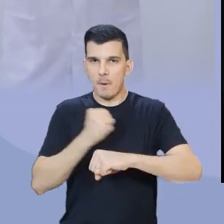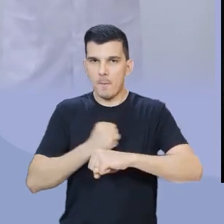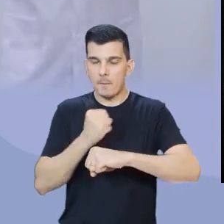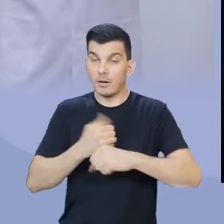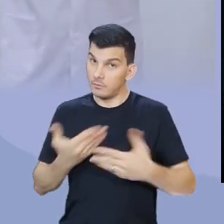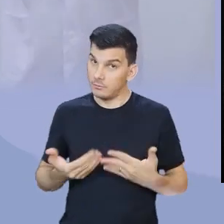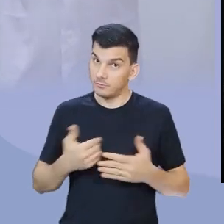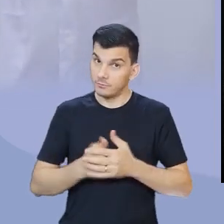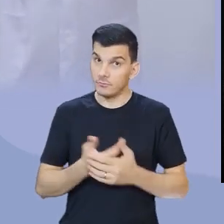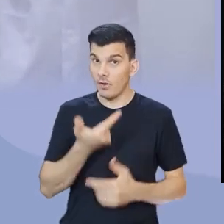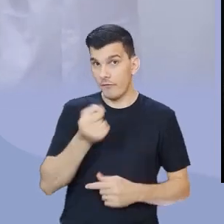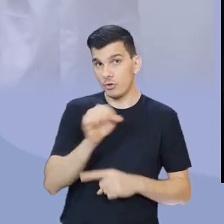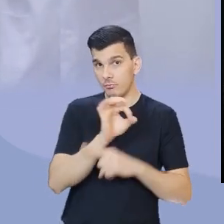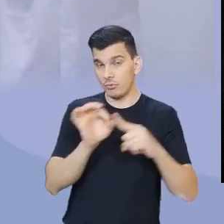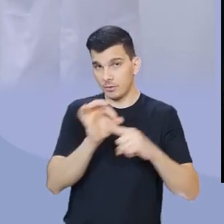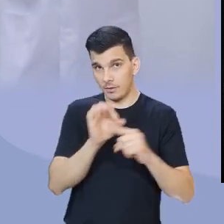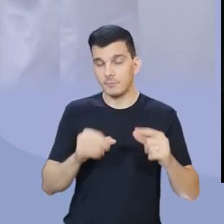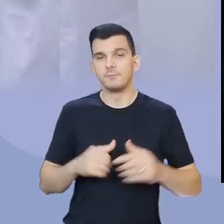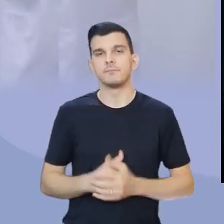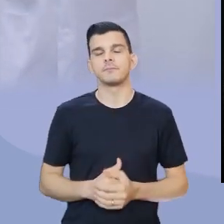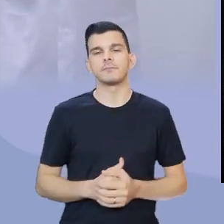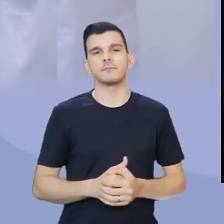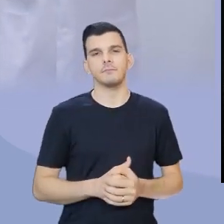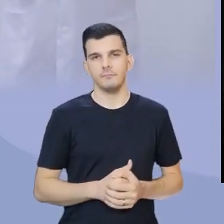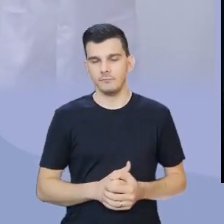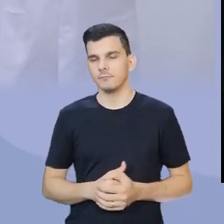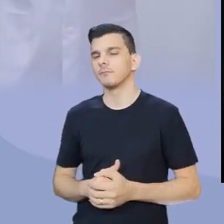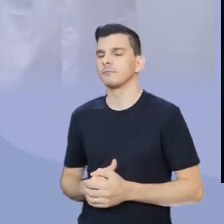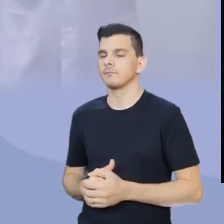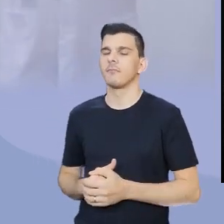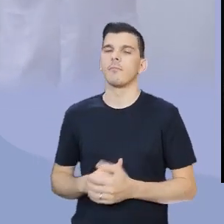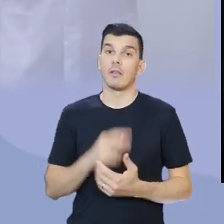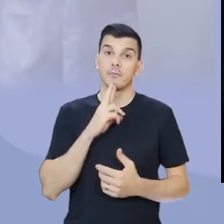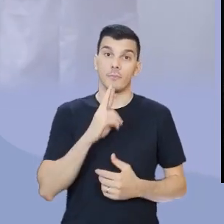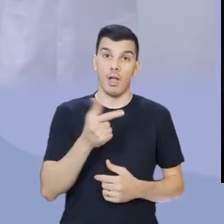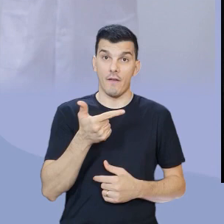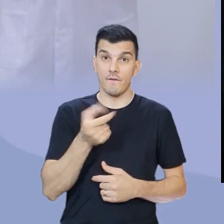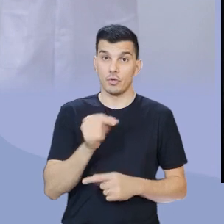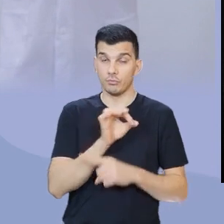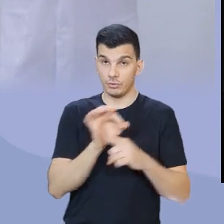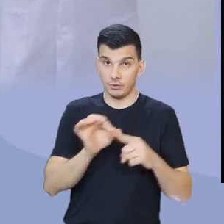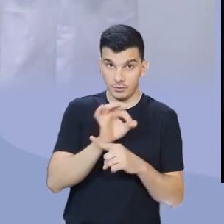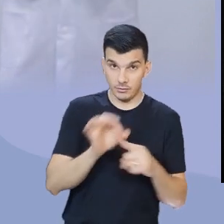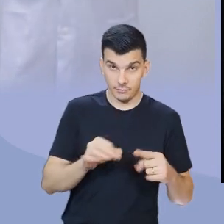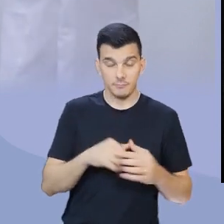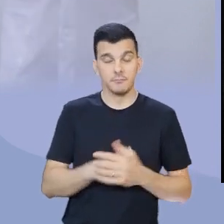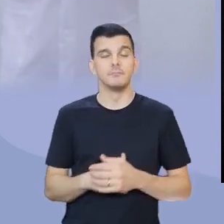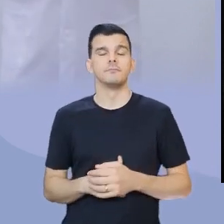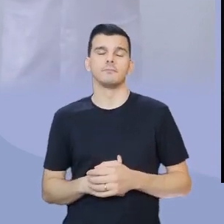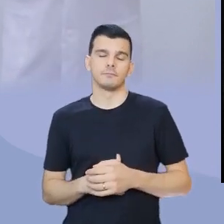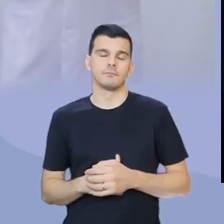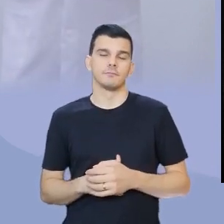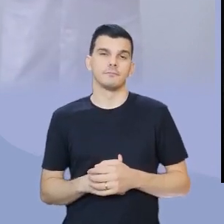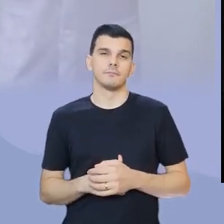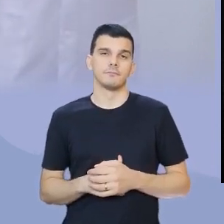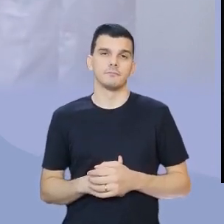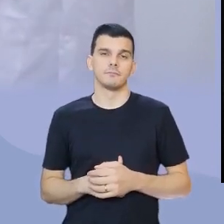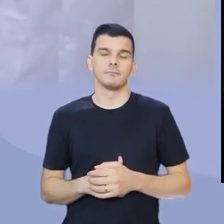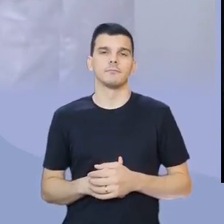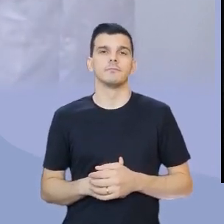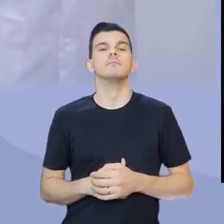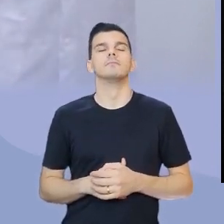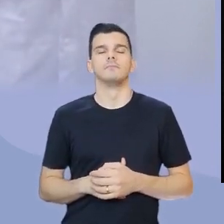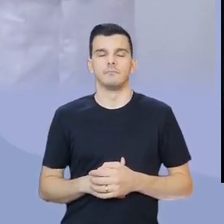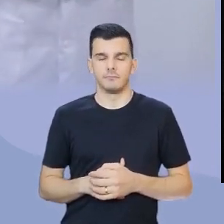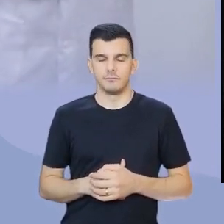calcular 20% de 100. 100 milhões do plantio, 20% perdido na cozinha, a gente tem um desperdício na cozinha de